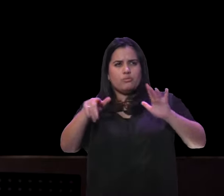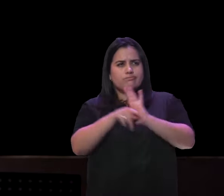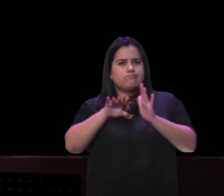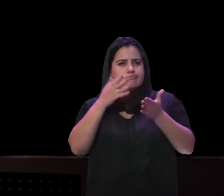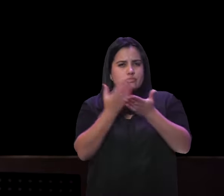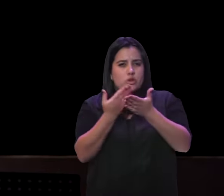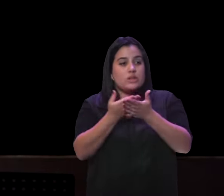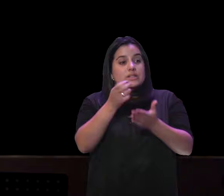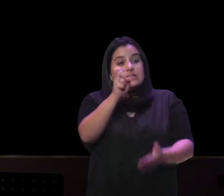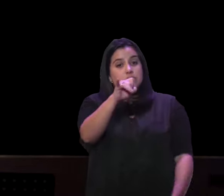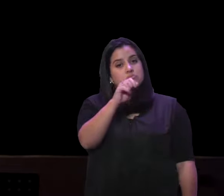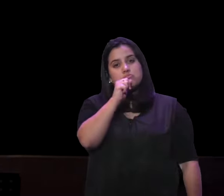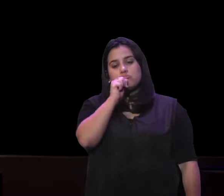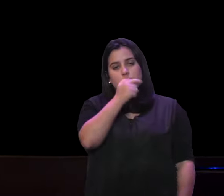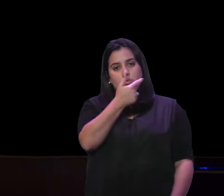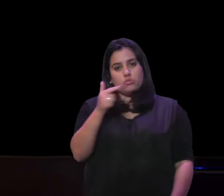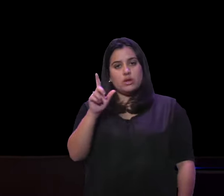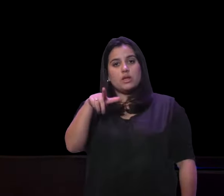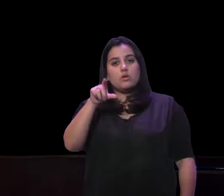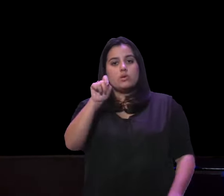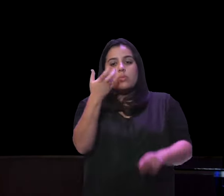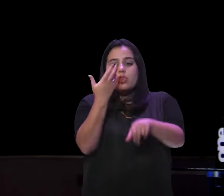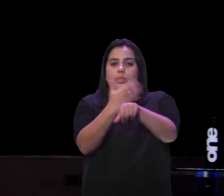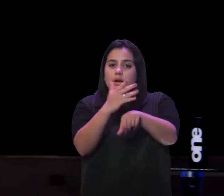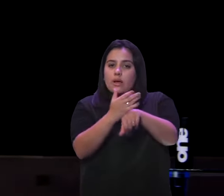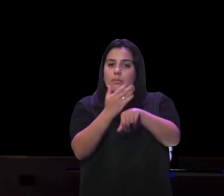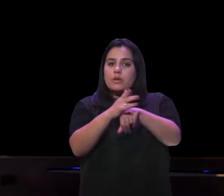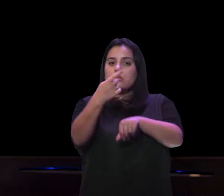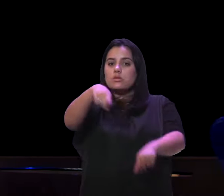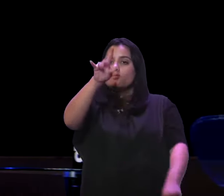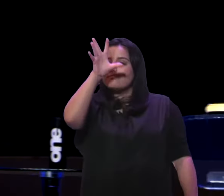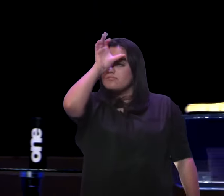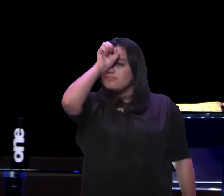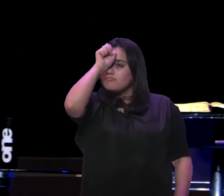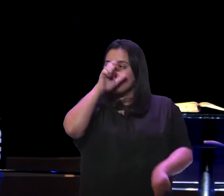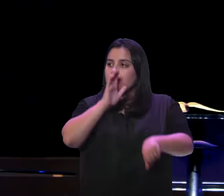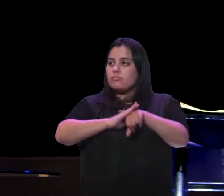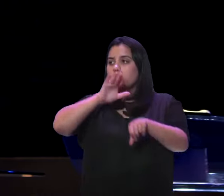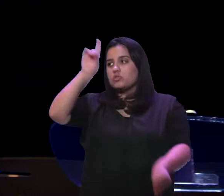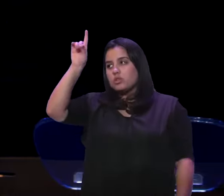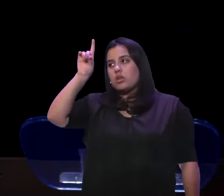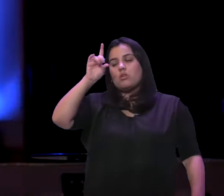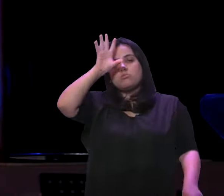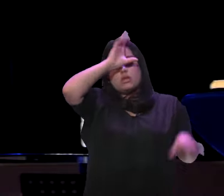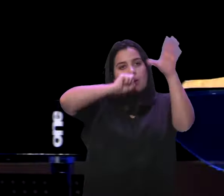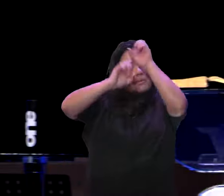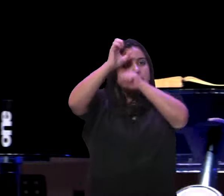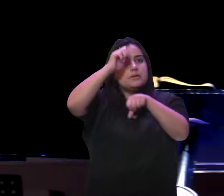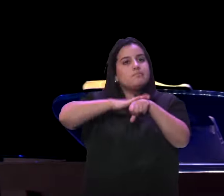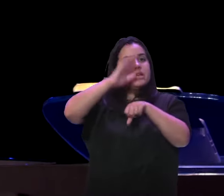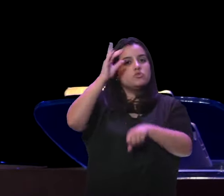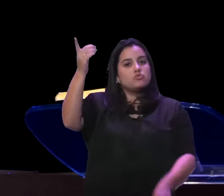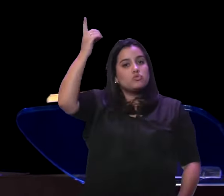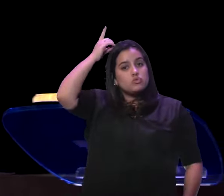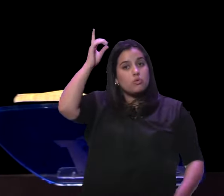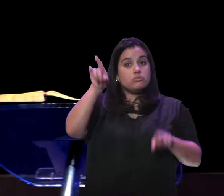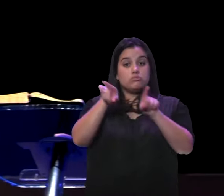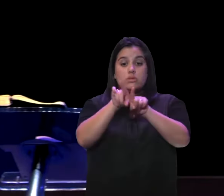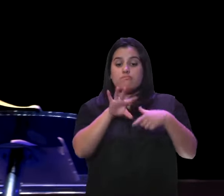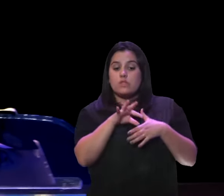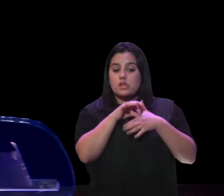não faz parte, é o nosso treinamento para você aprender mais de Deus, aprender mais dos dons, a ser líder, a